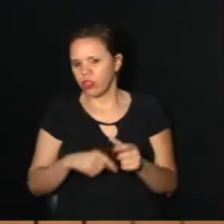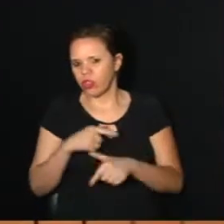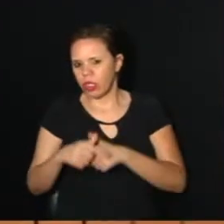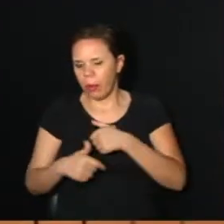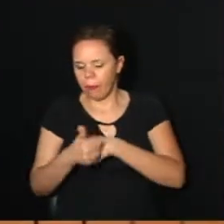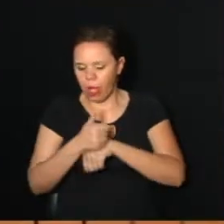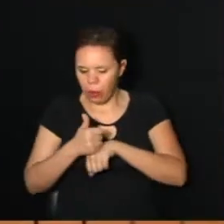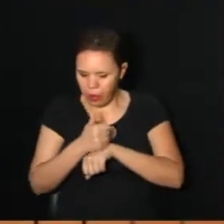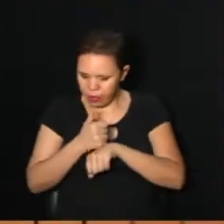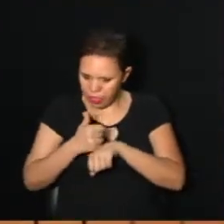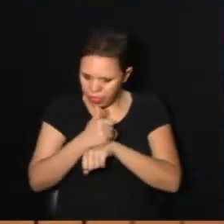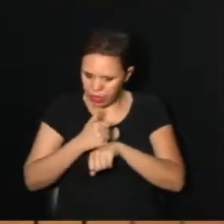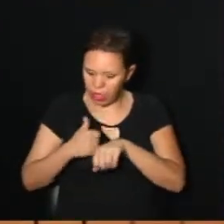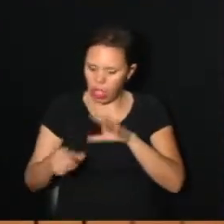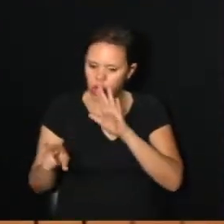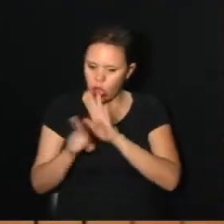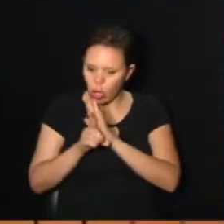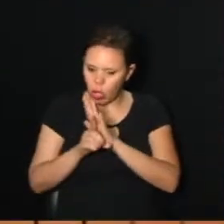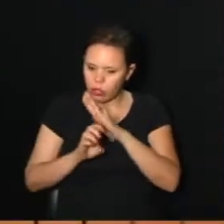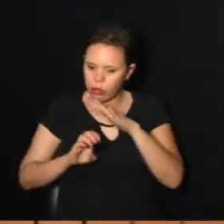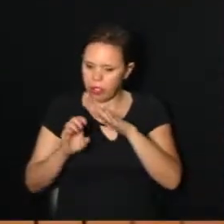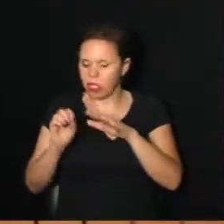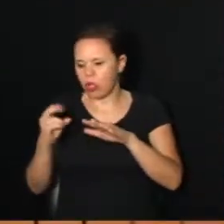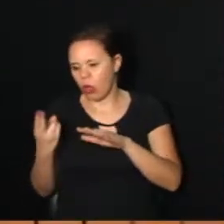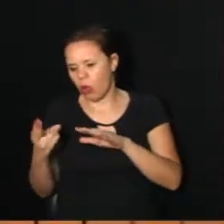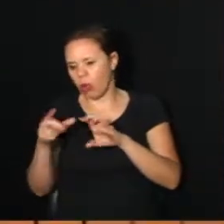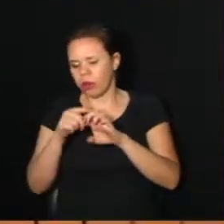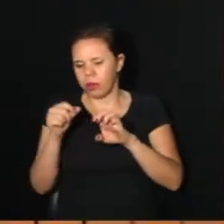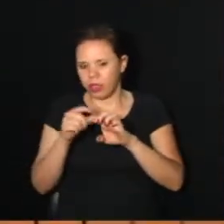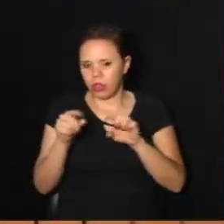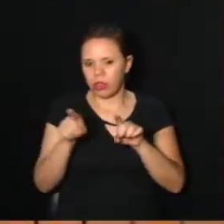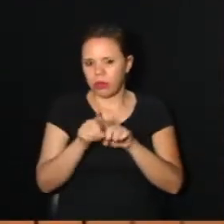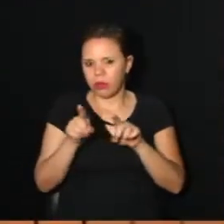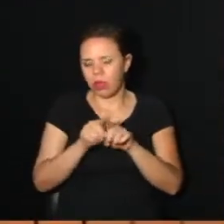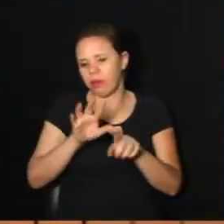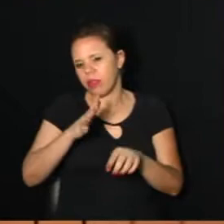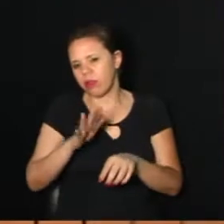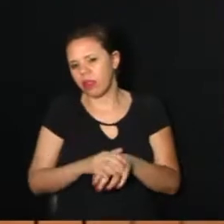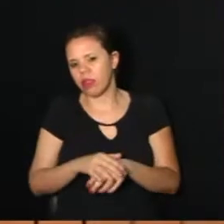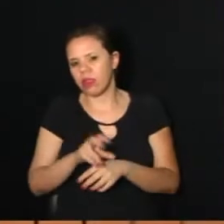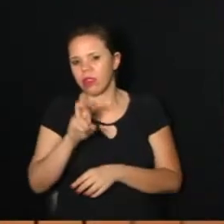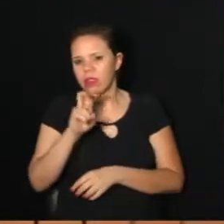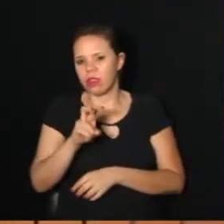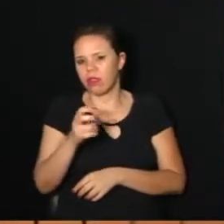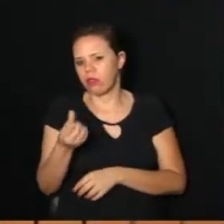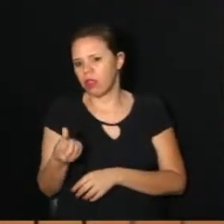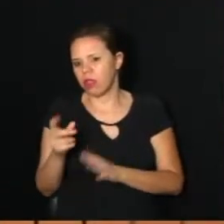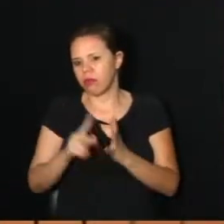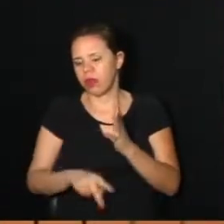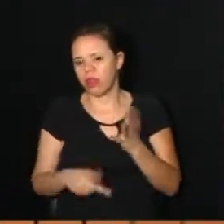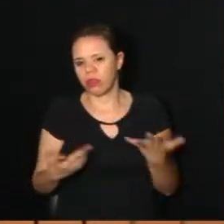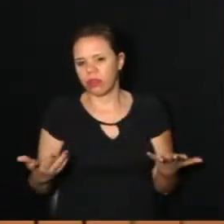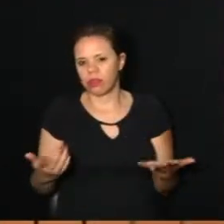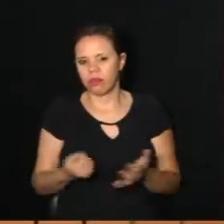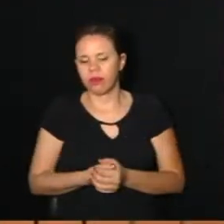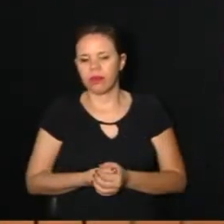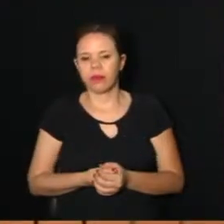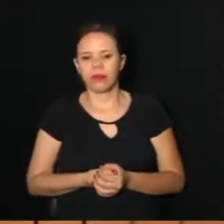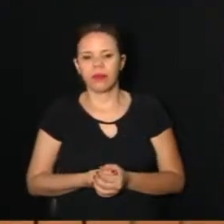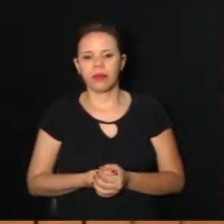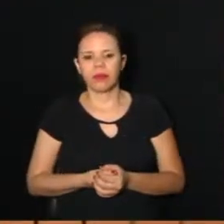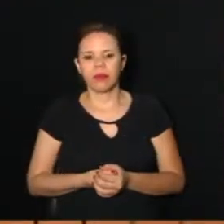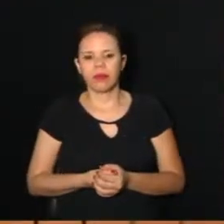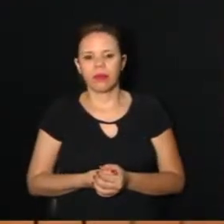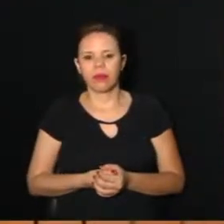atividades, pulei várias, né, são 315, eu li mais ou menos umas 5 ou 6, sei lá, por página, acredito eu.